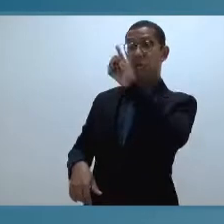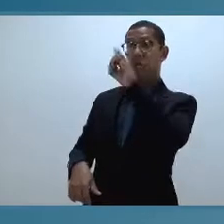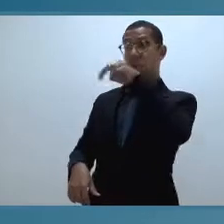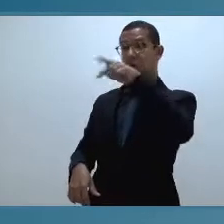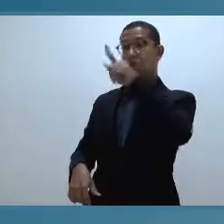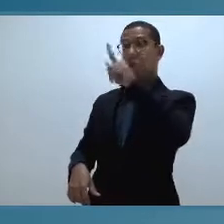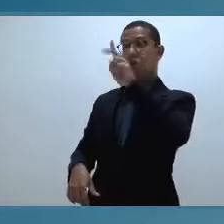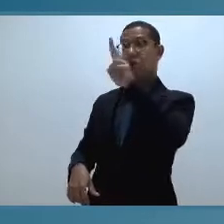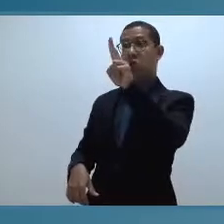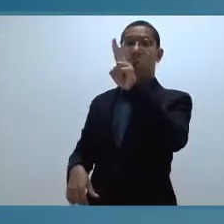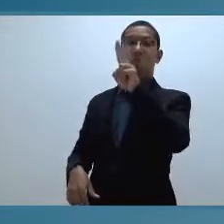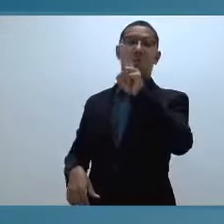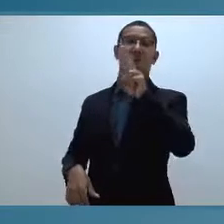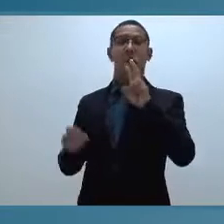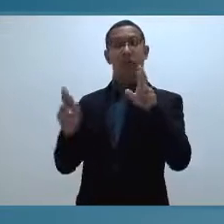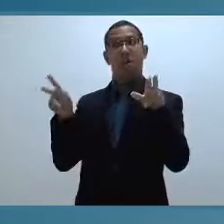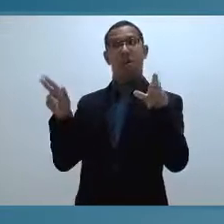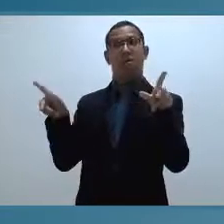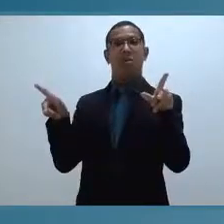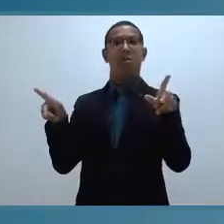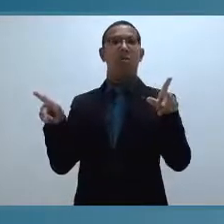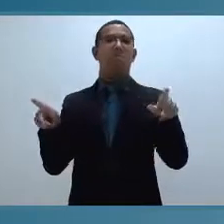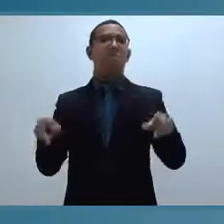Vagadora Saavedra, Vossa Excelência queria falar?